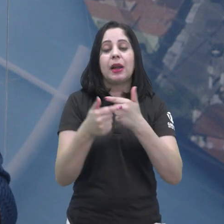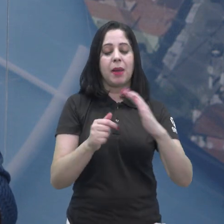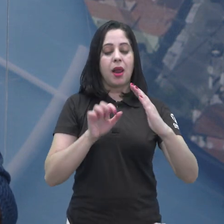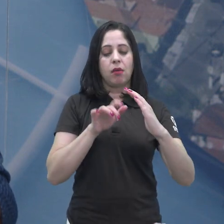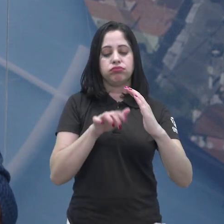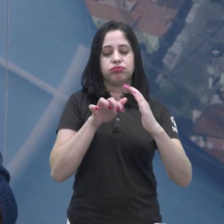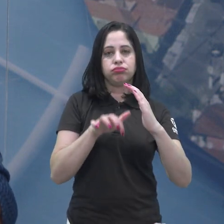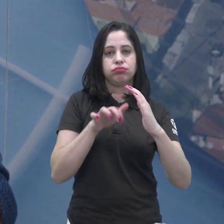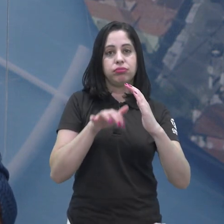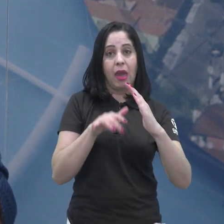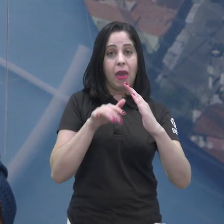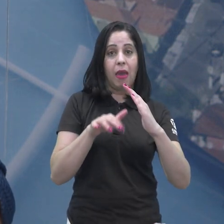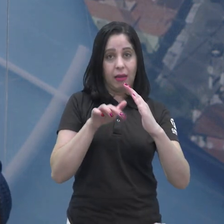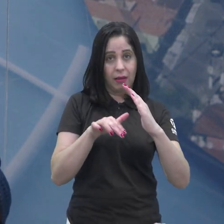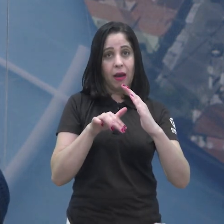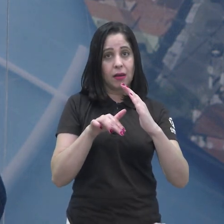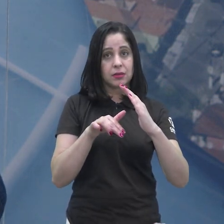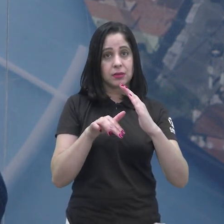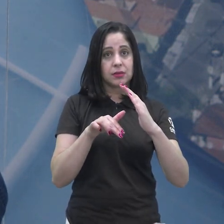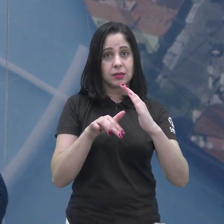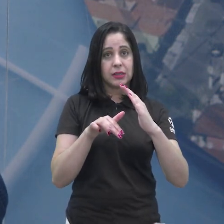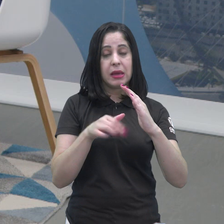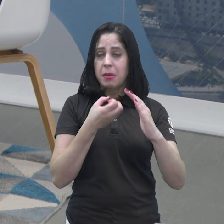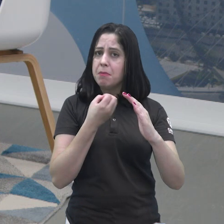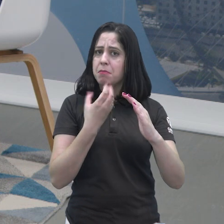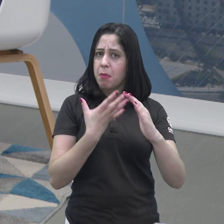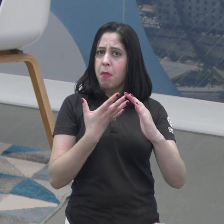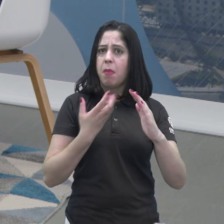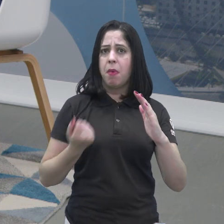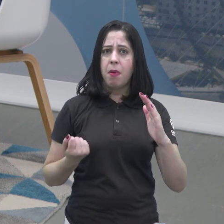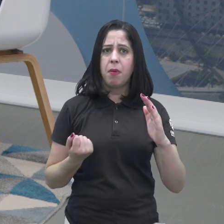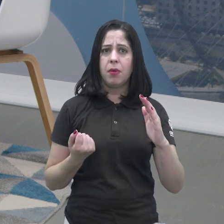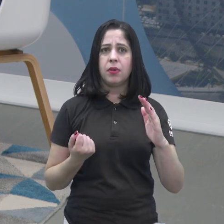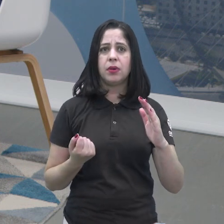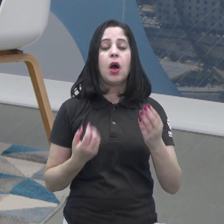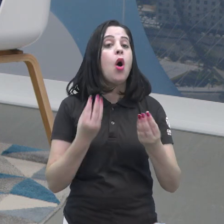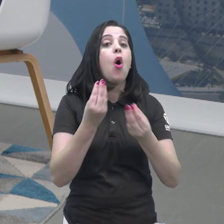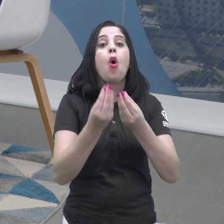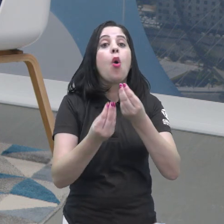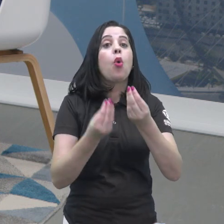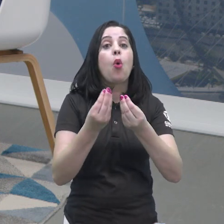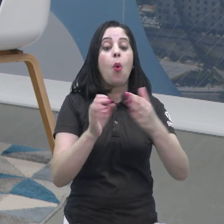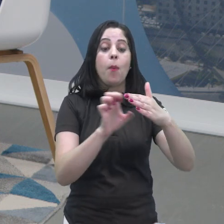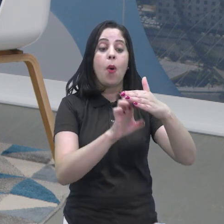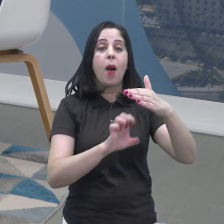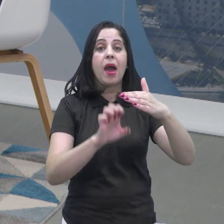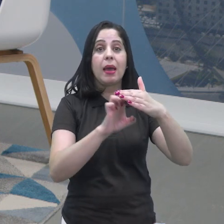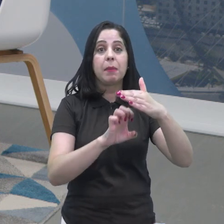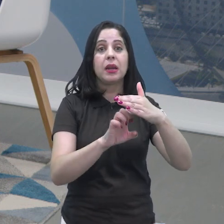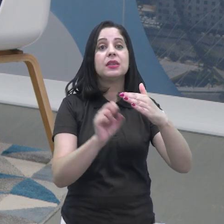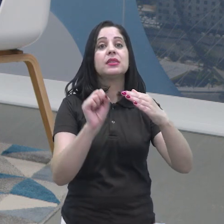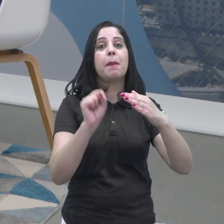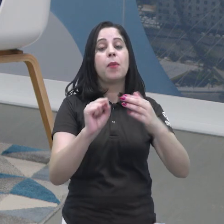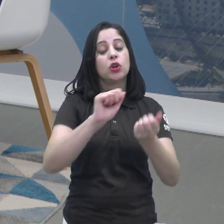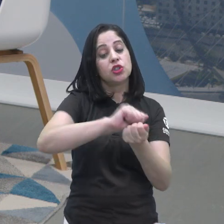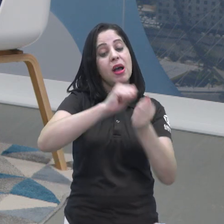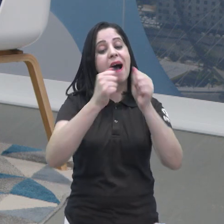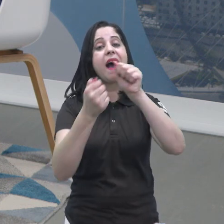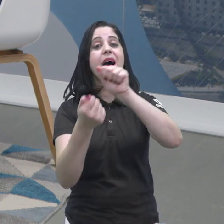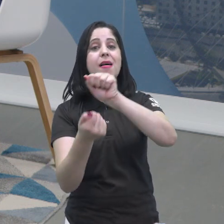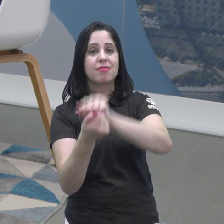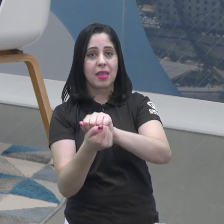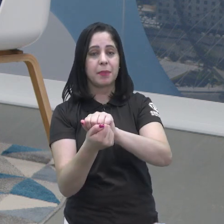remoto como até mesmo um benefício, se é que a gente pode dizer, né? Como as empresas e como os colaboradores podem